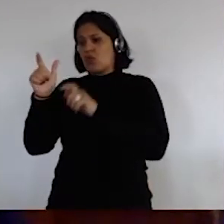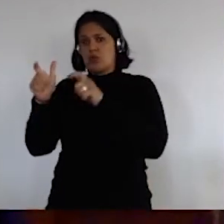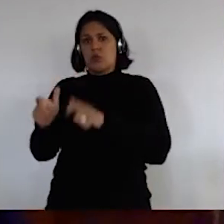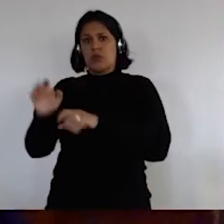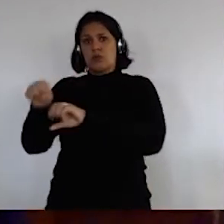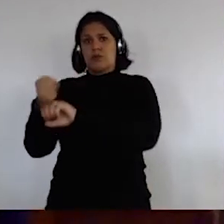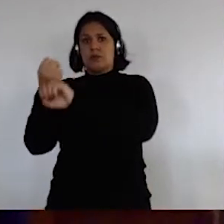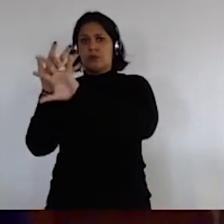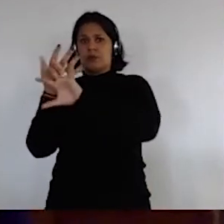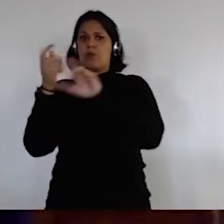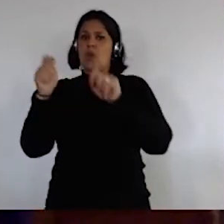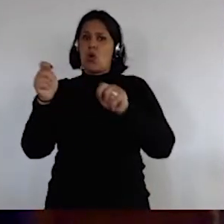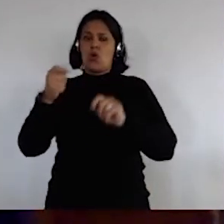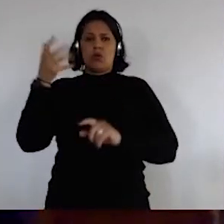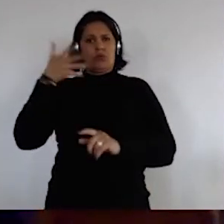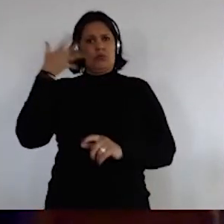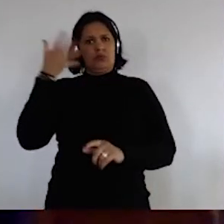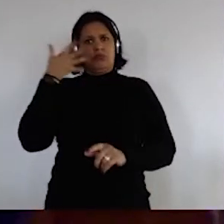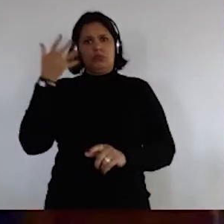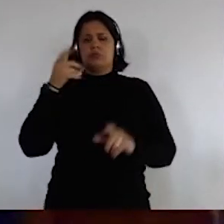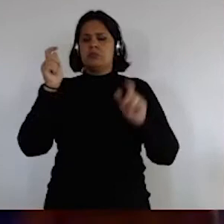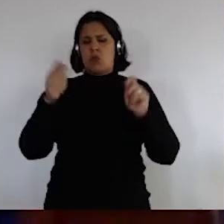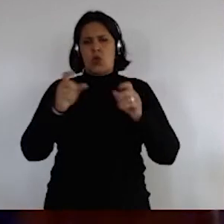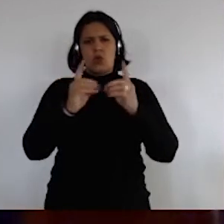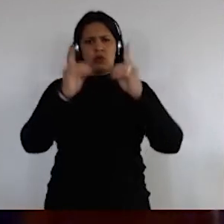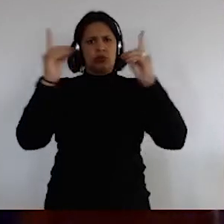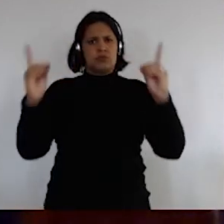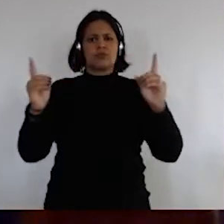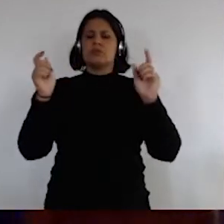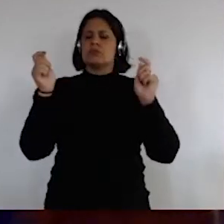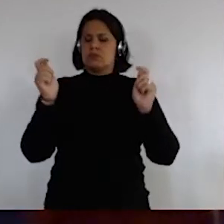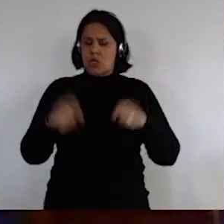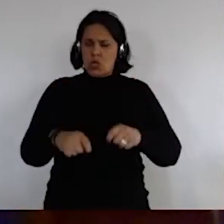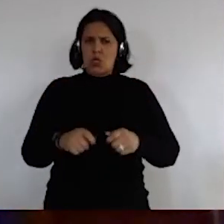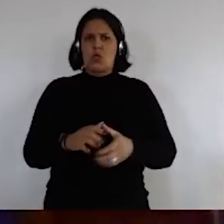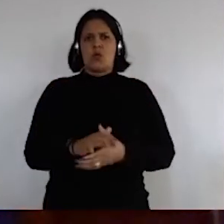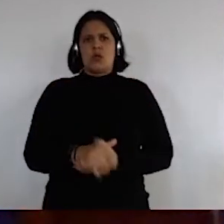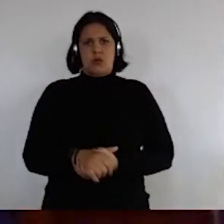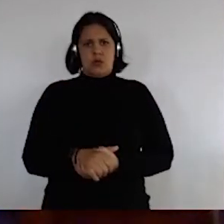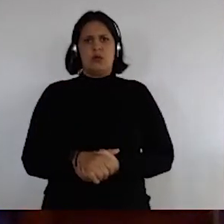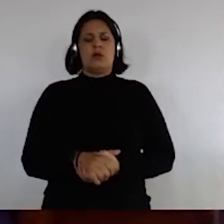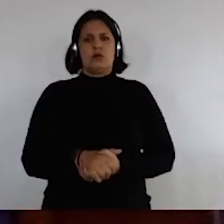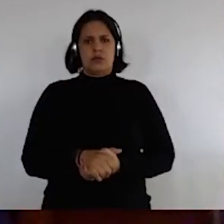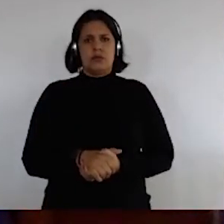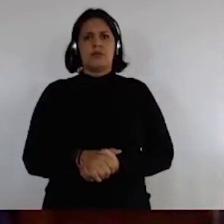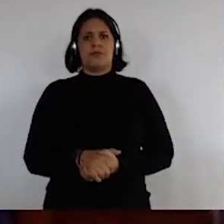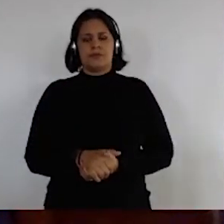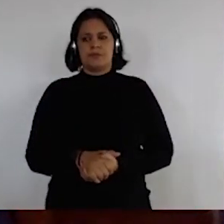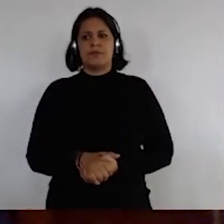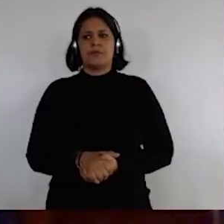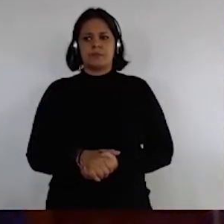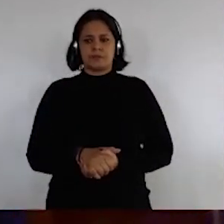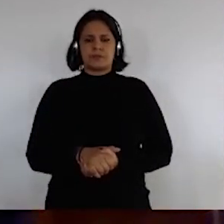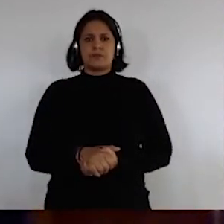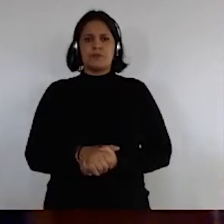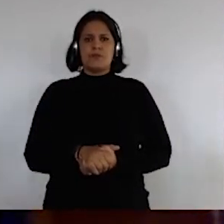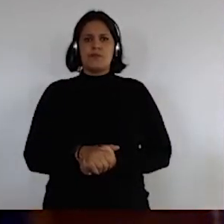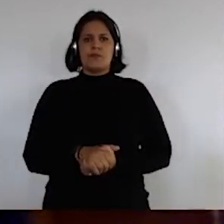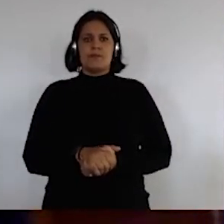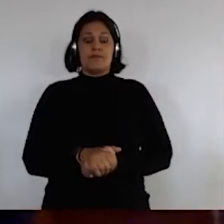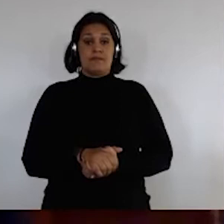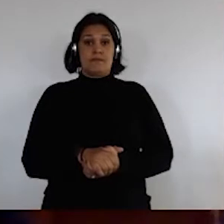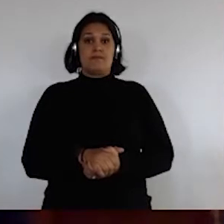fazer a sustentação oral de forma telepresencial a partir da comarca que esteja ele